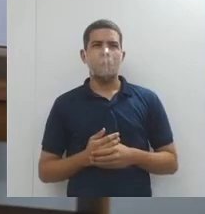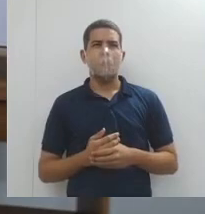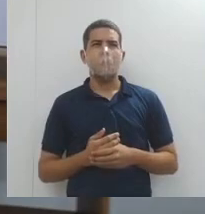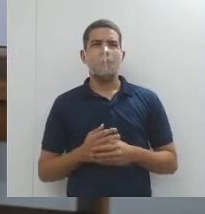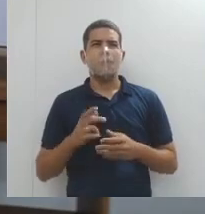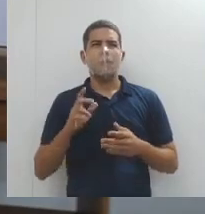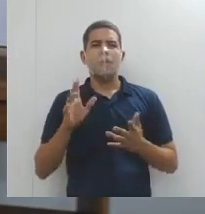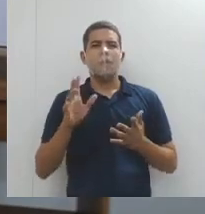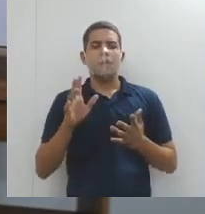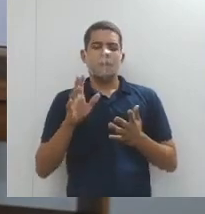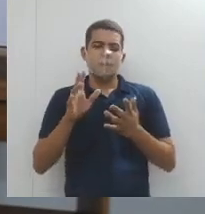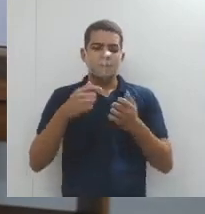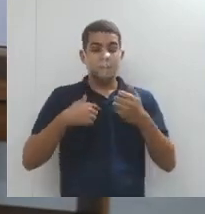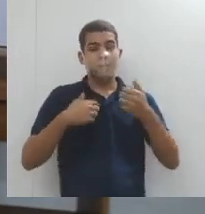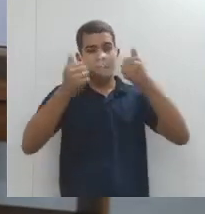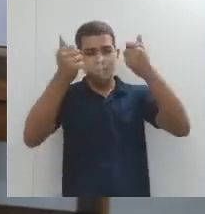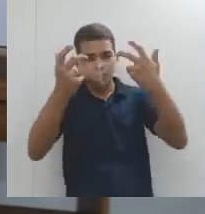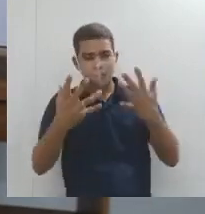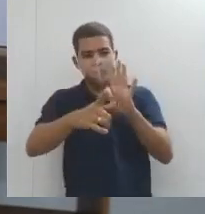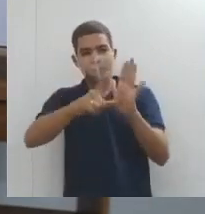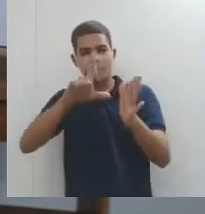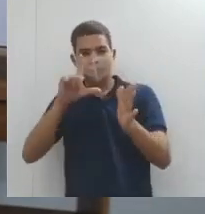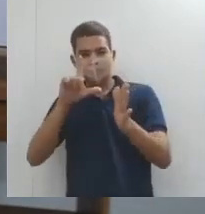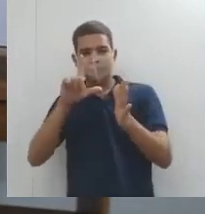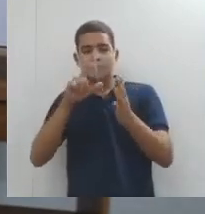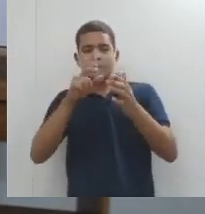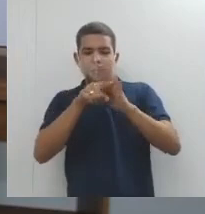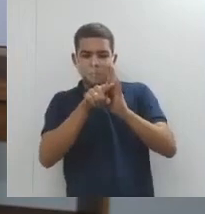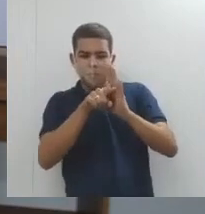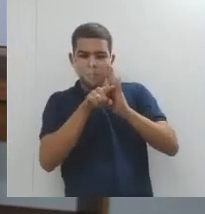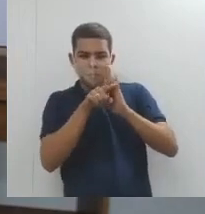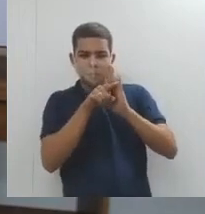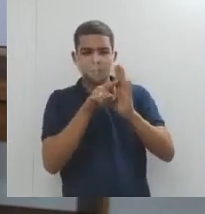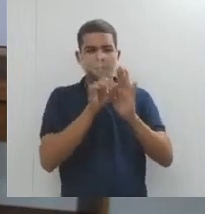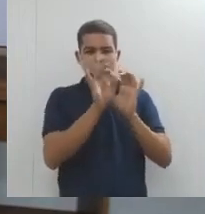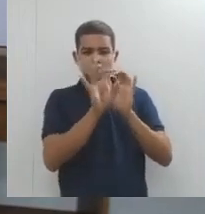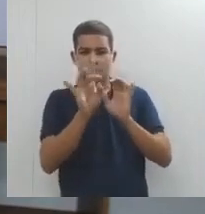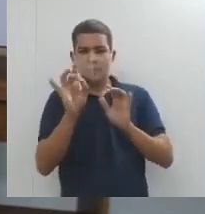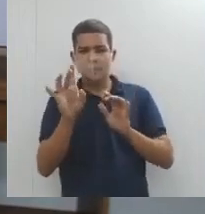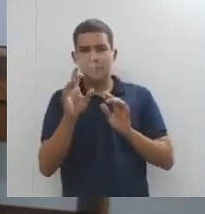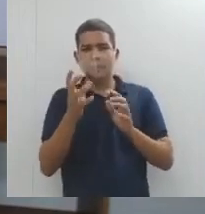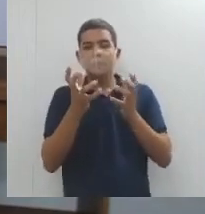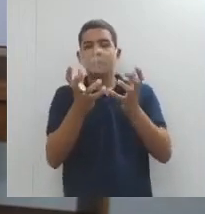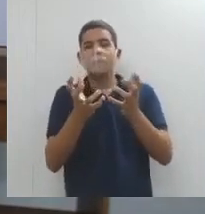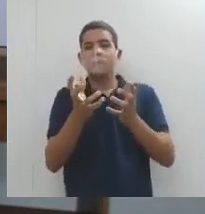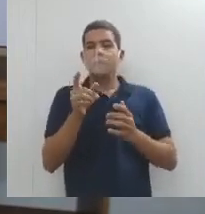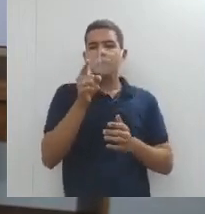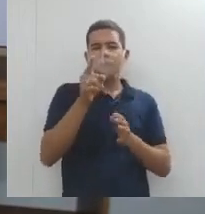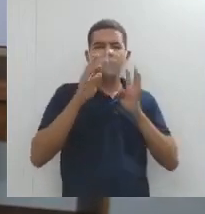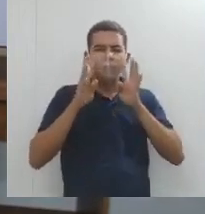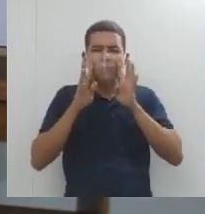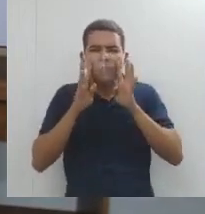eu quero, antes de analisarmos caso a caso, eu quero que você preste